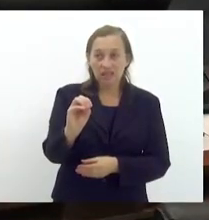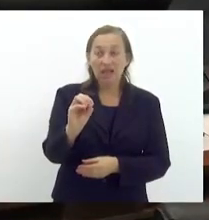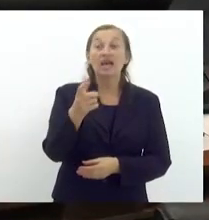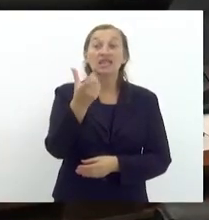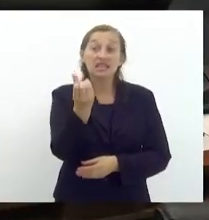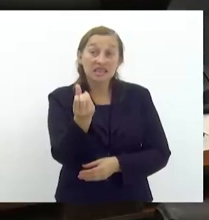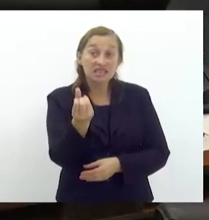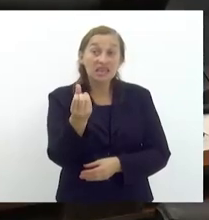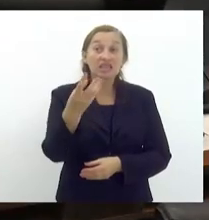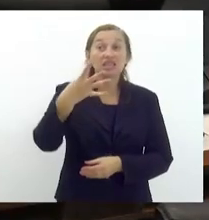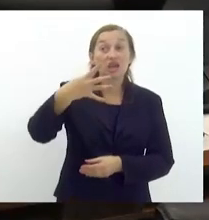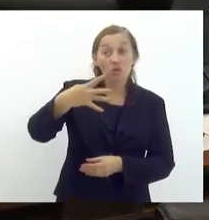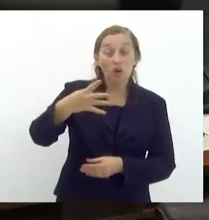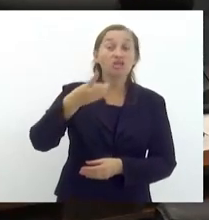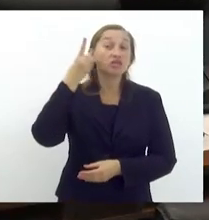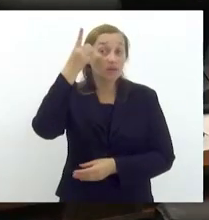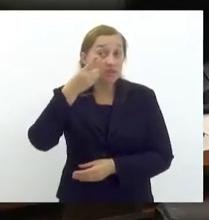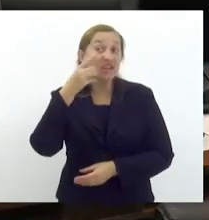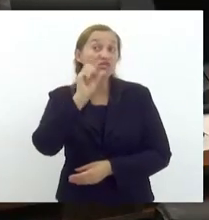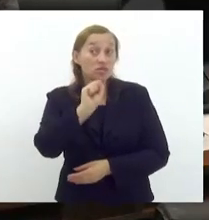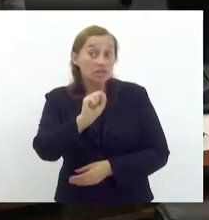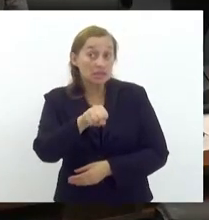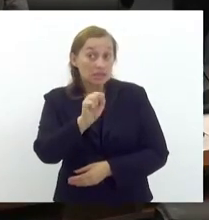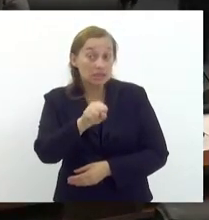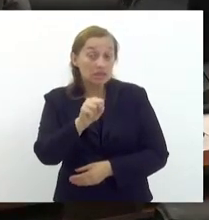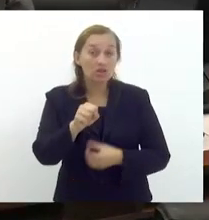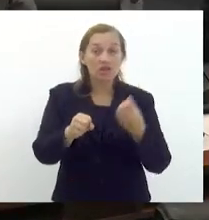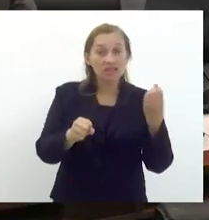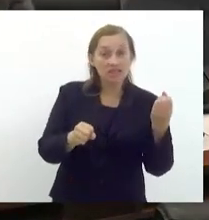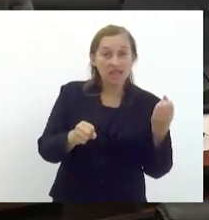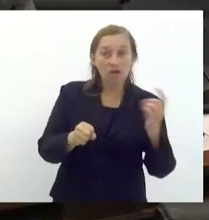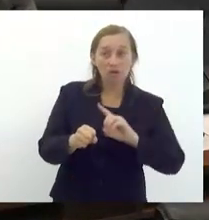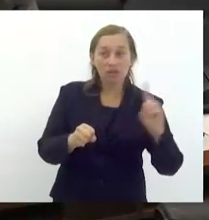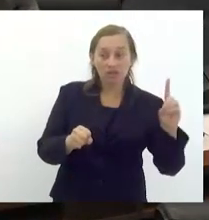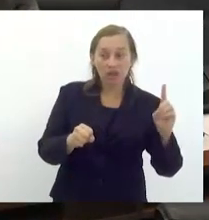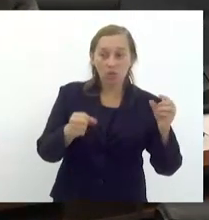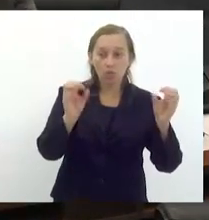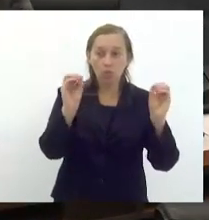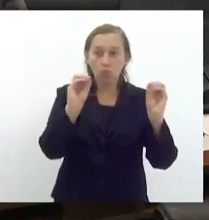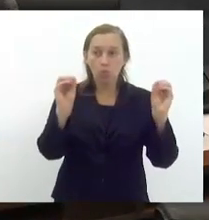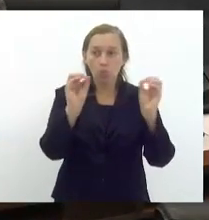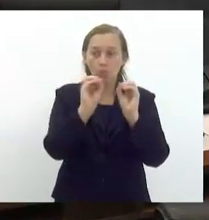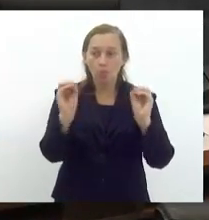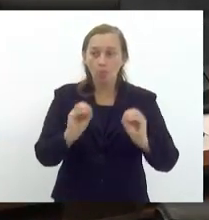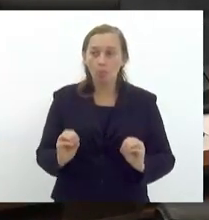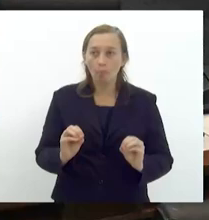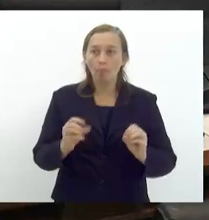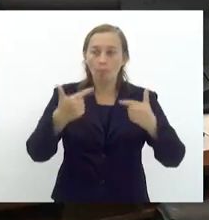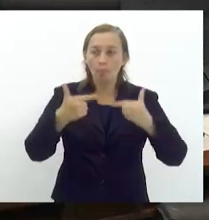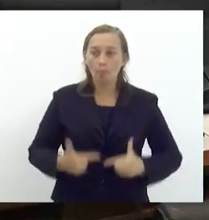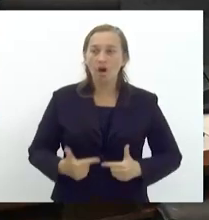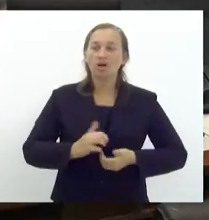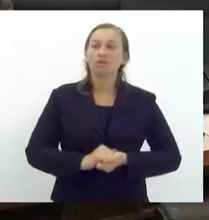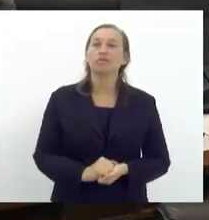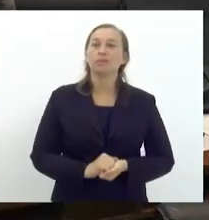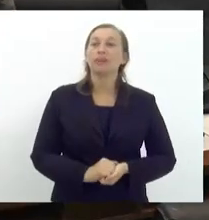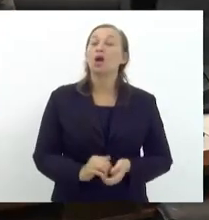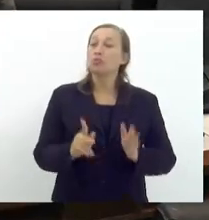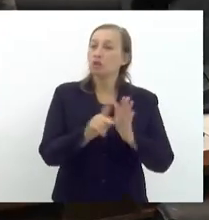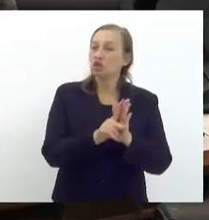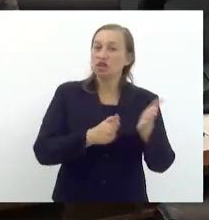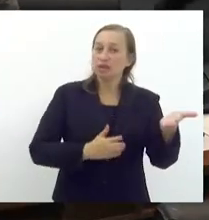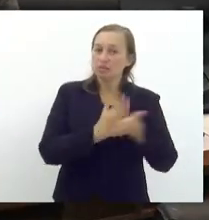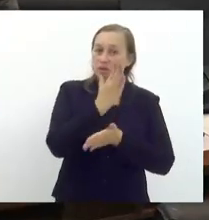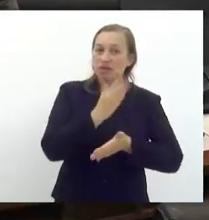64 Deputado e sim 0 não eram abstenções o projeto